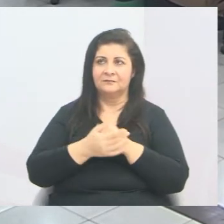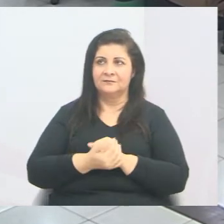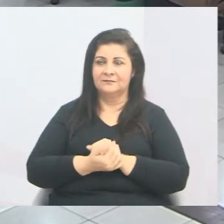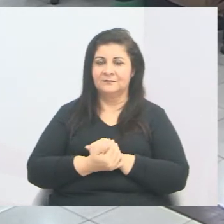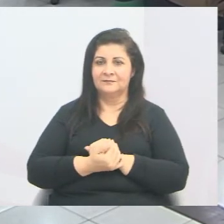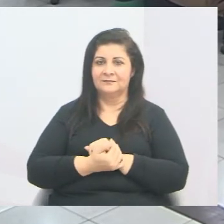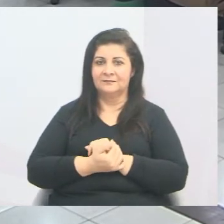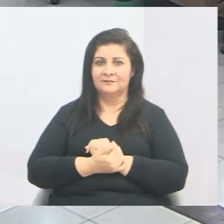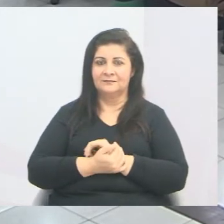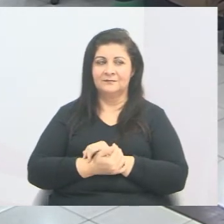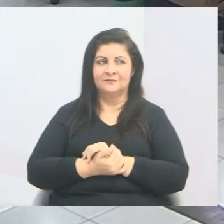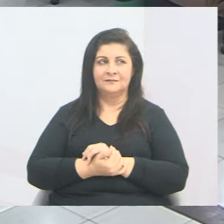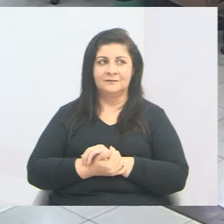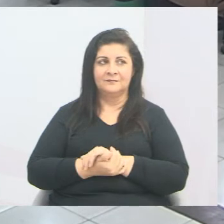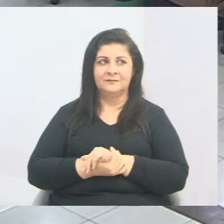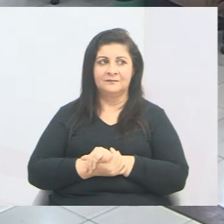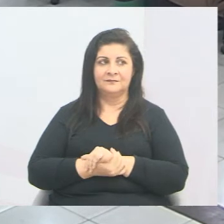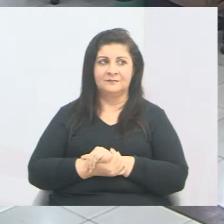vereadores.